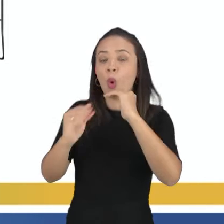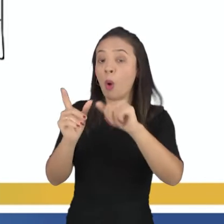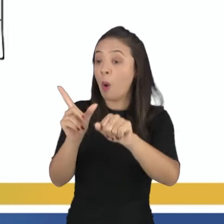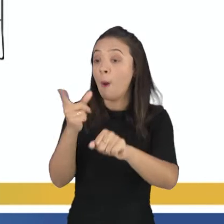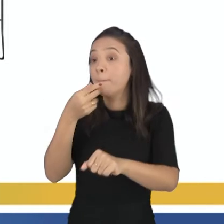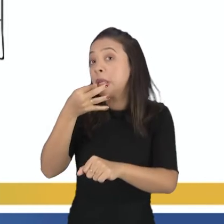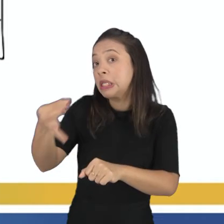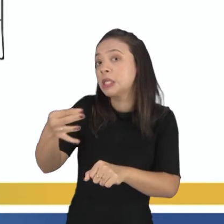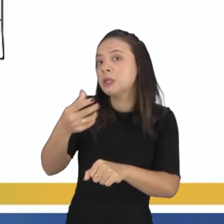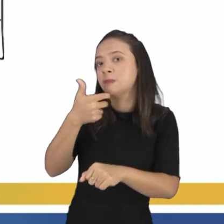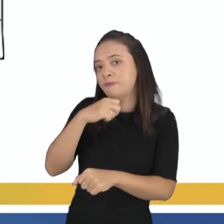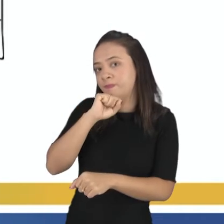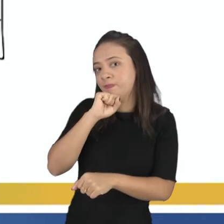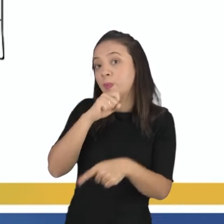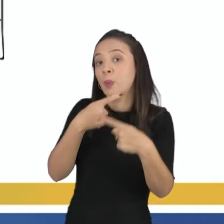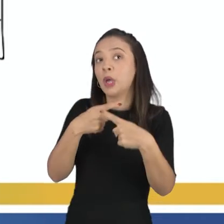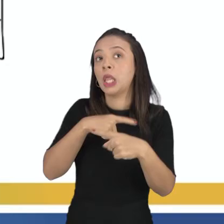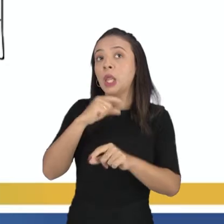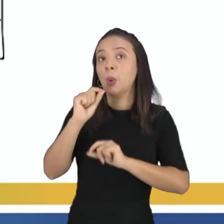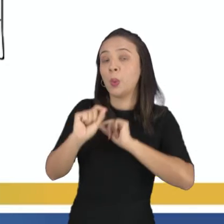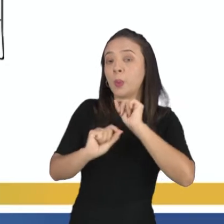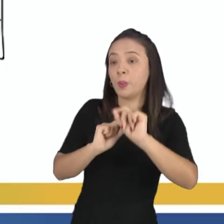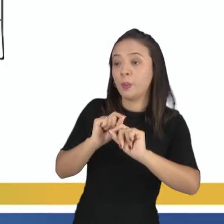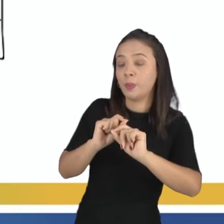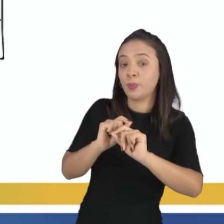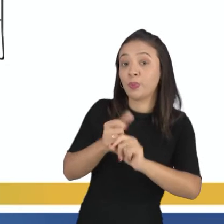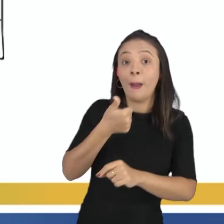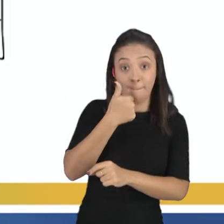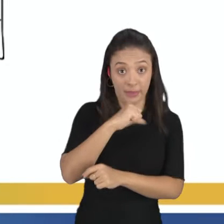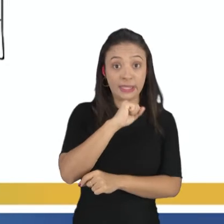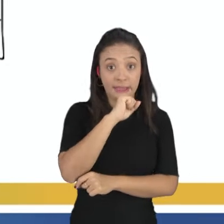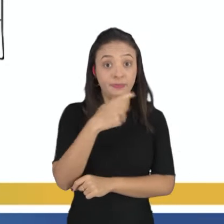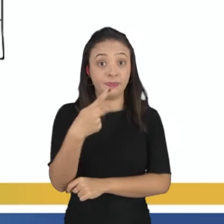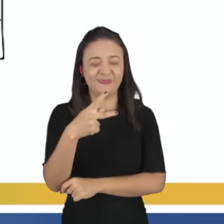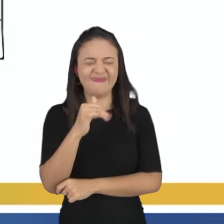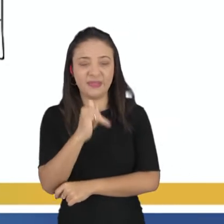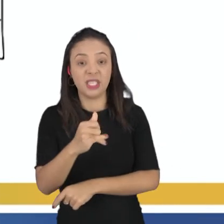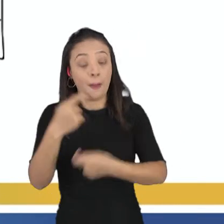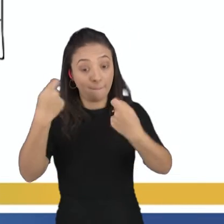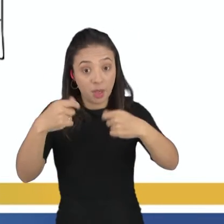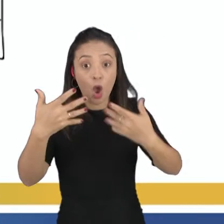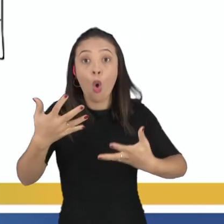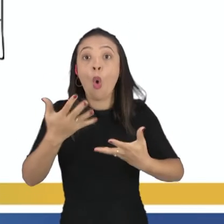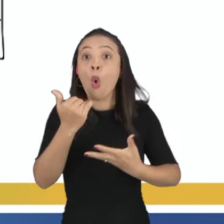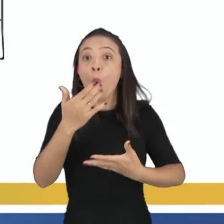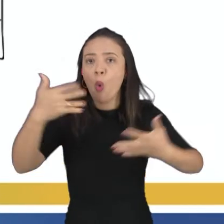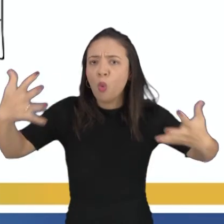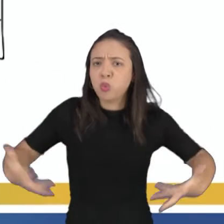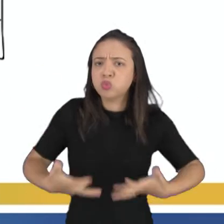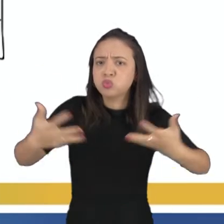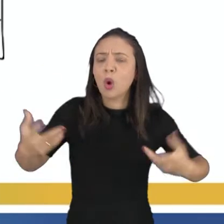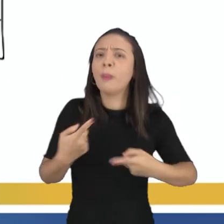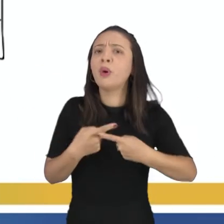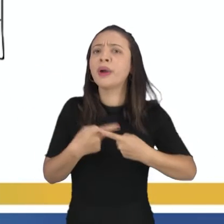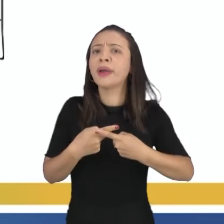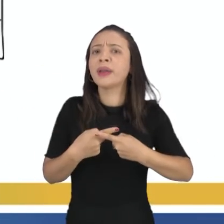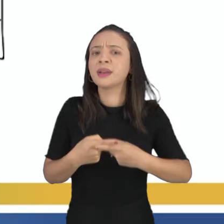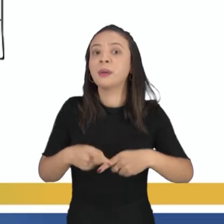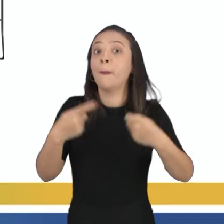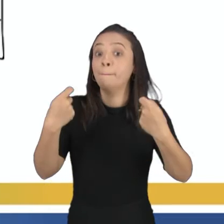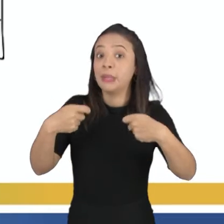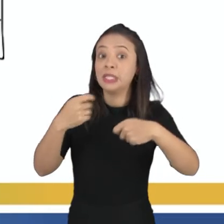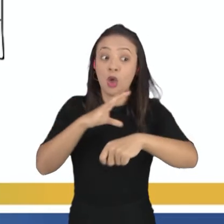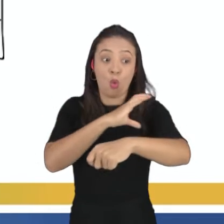mãe dele dizia. Por quê? Nós temos uma situação. A mãe dele diz que ele deve comer verduras e legumes, por quê? Para